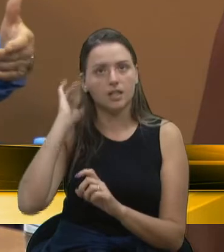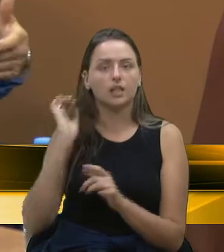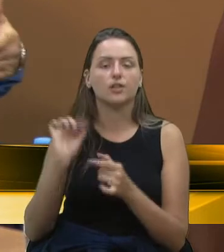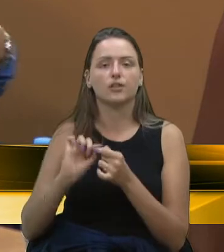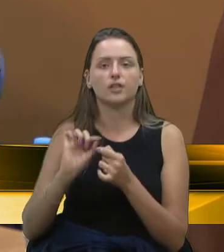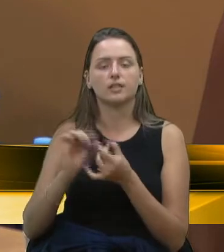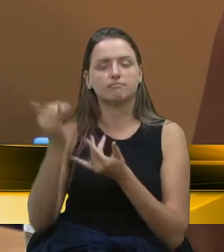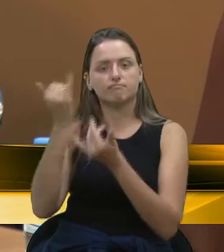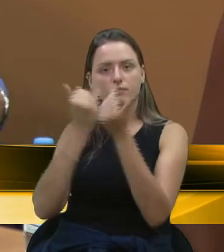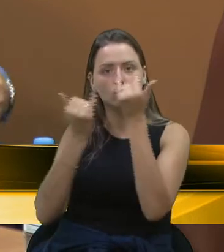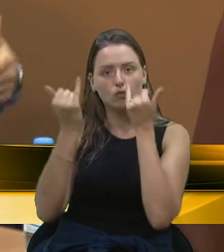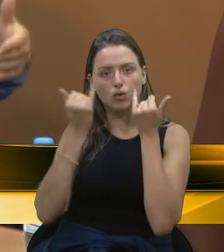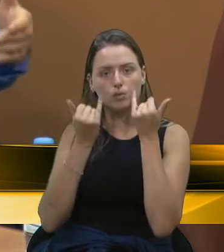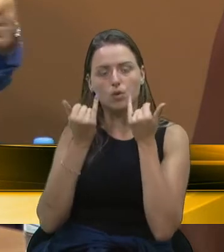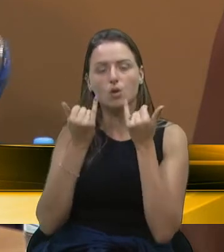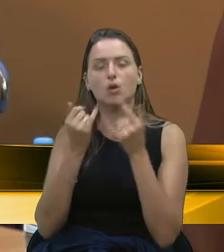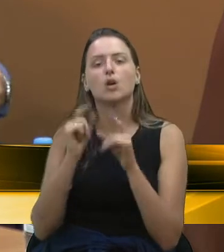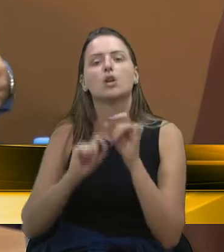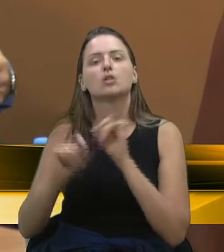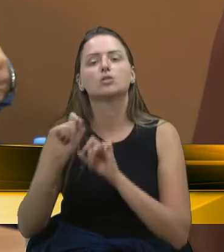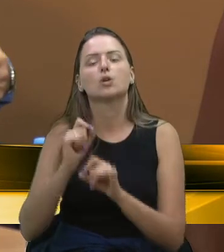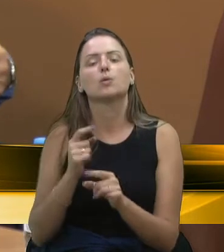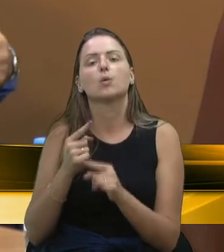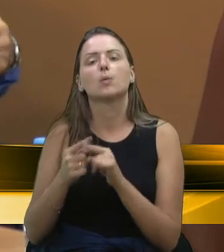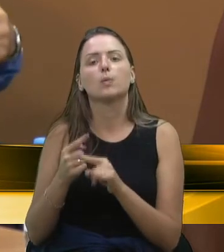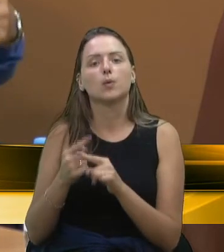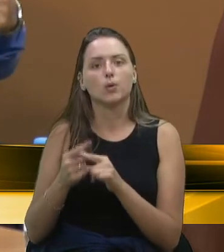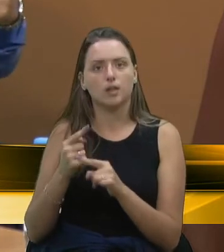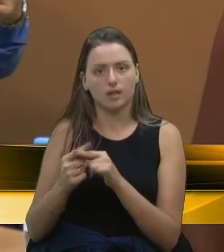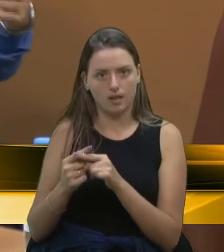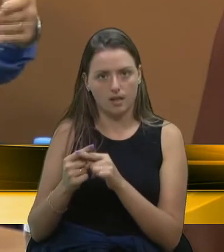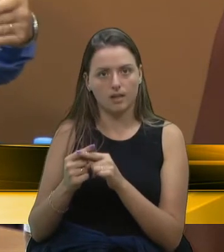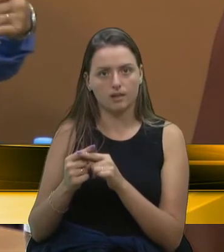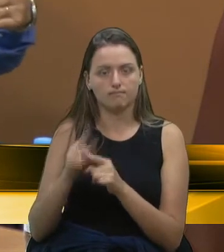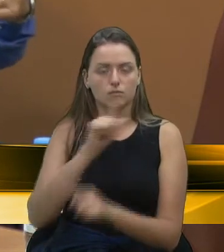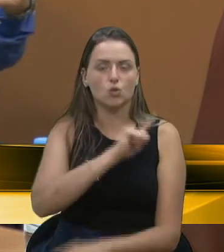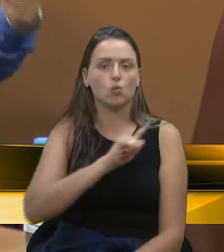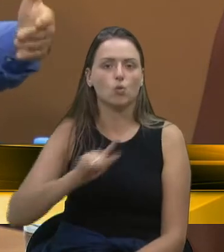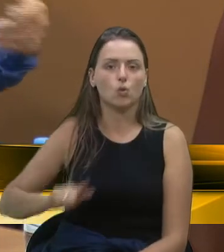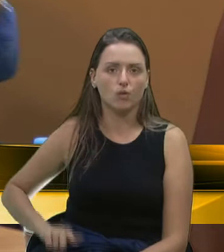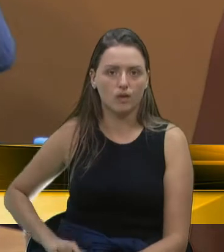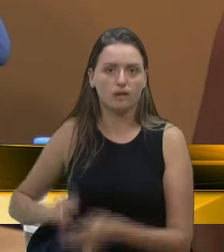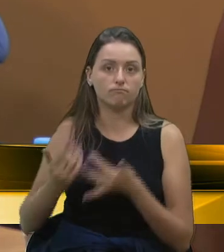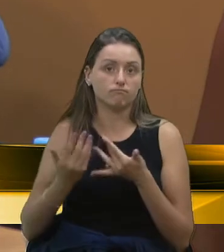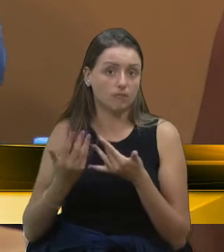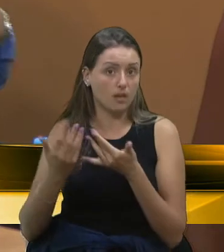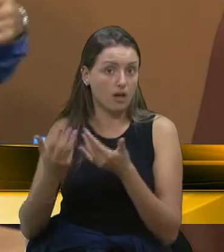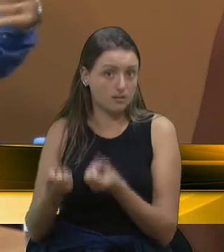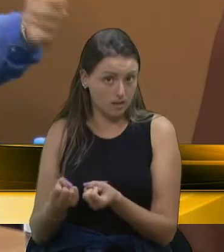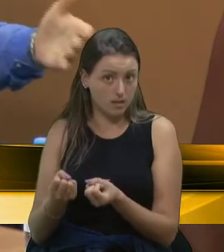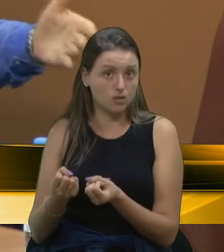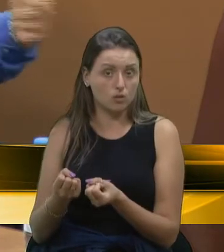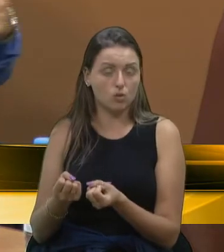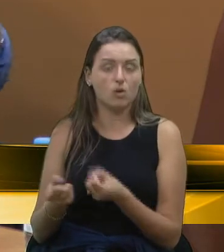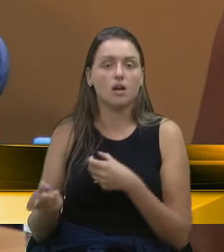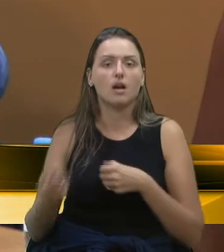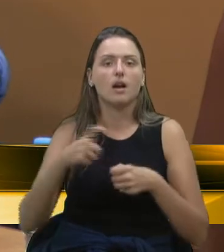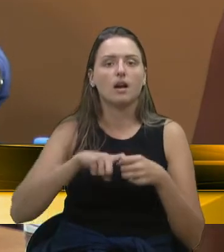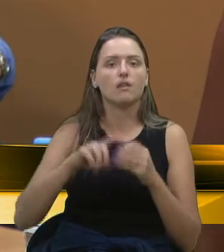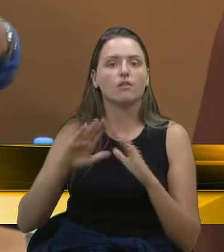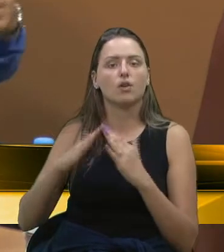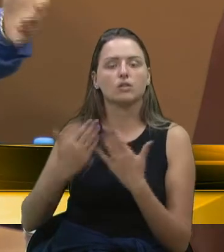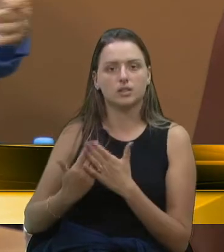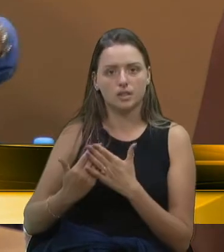informou em relação ao porquê que o governador permitiu a volta à escola